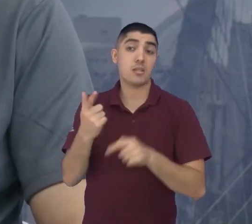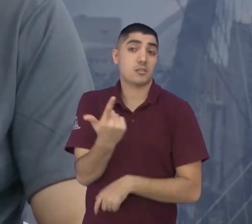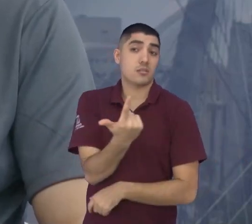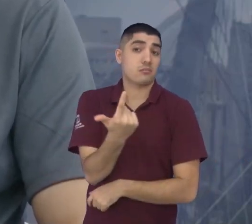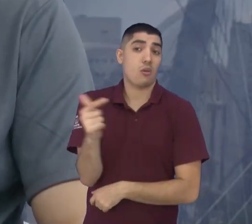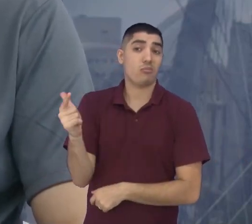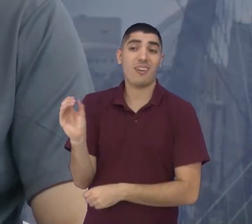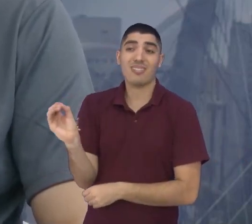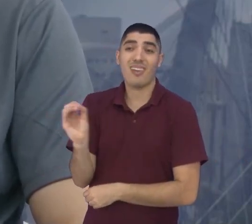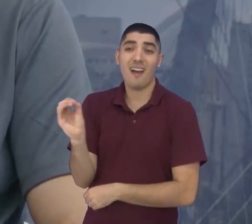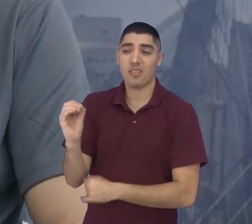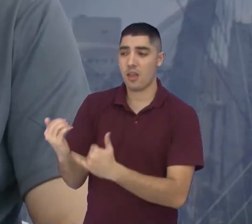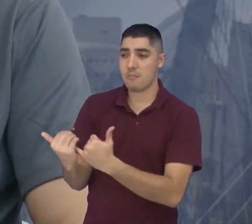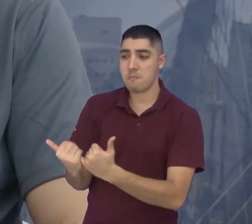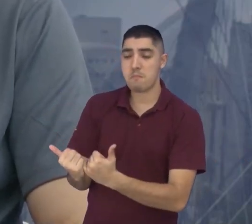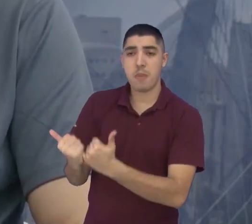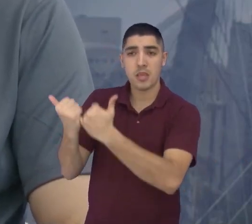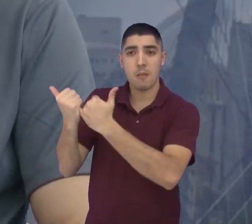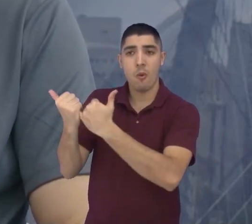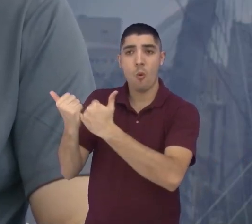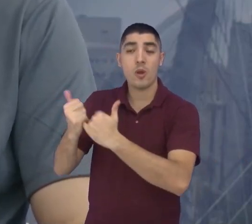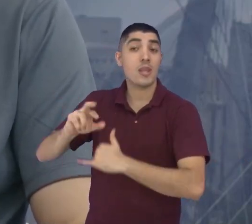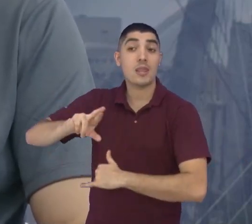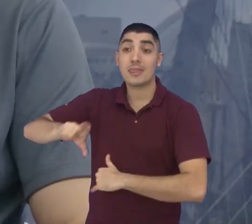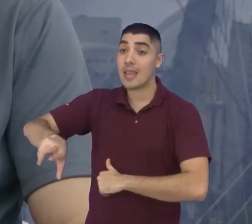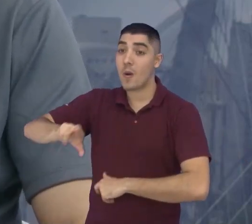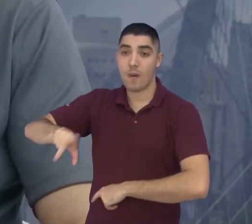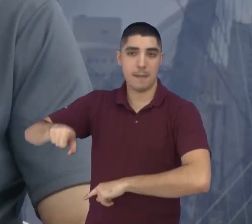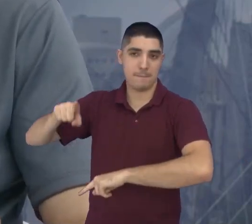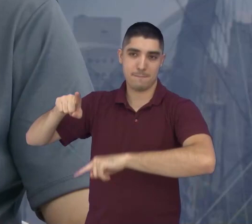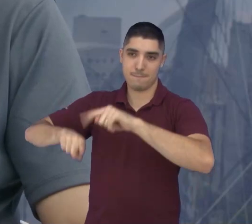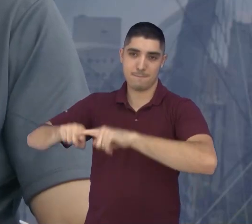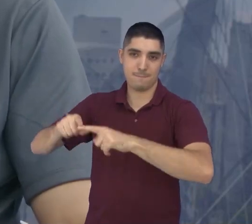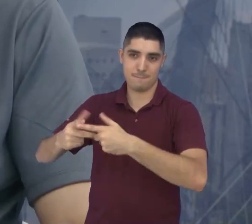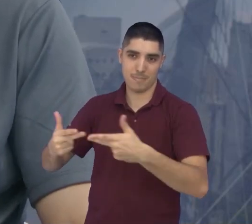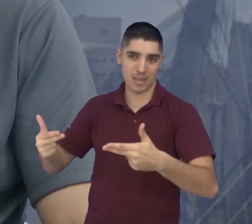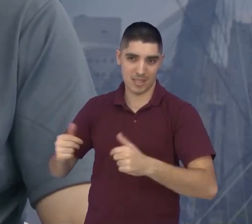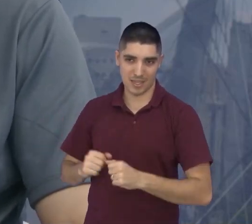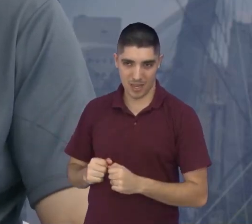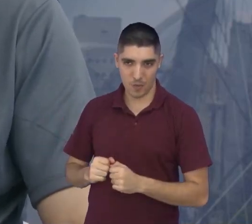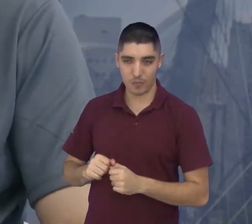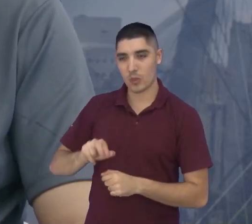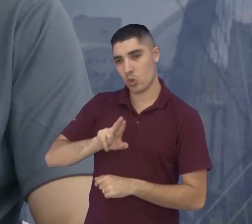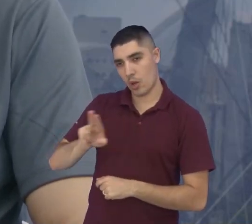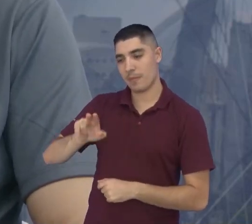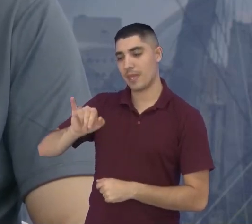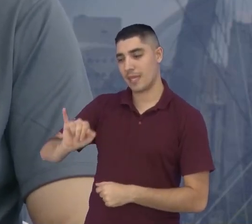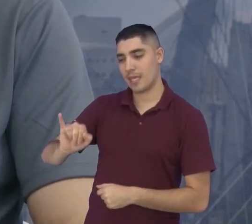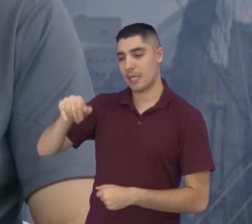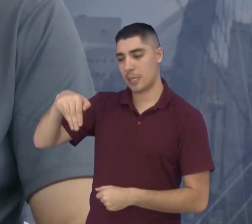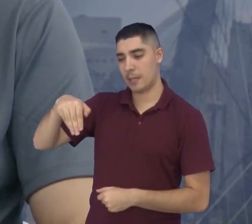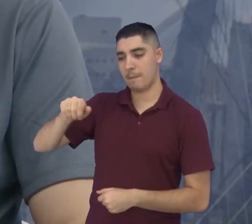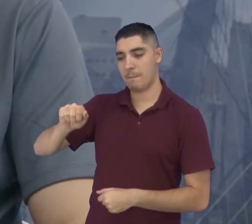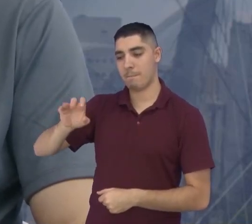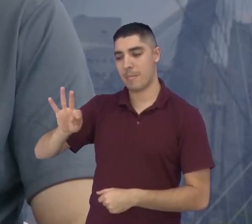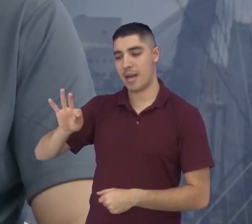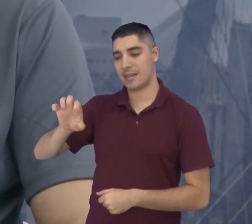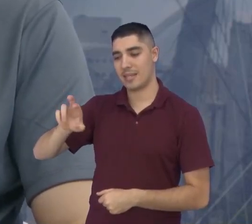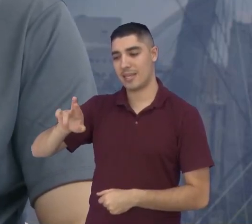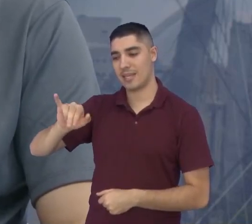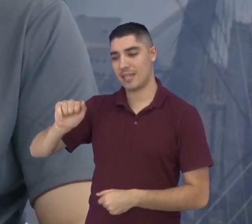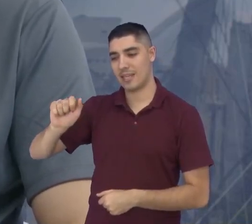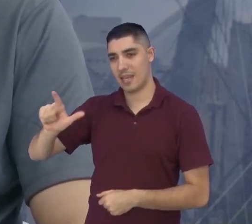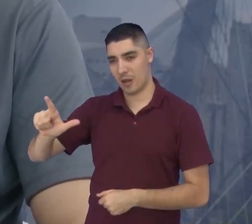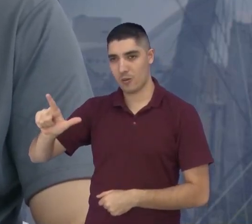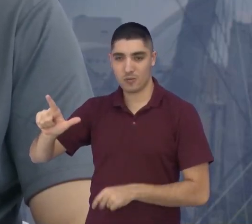nenhum representante preservado nessa categoria de imaterial. E aí a banda de Santana